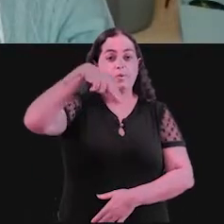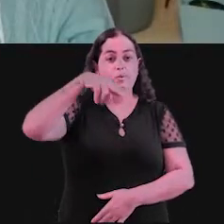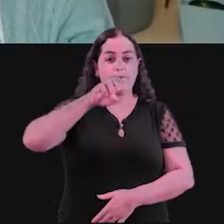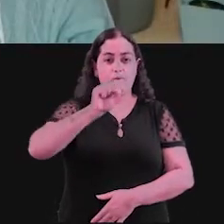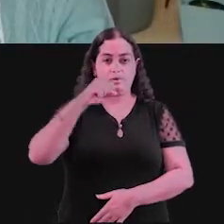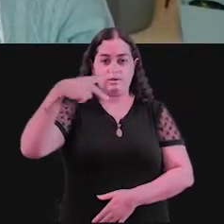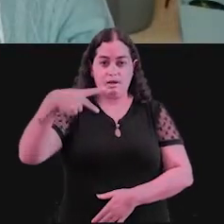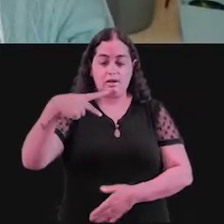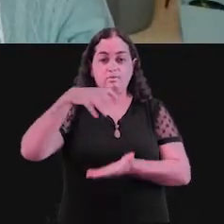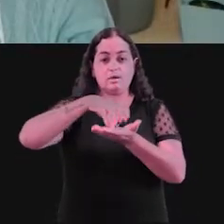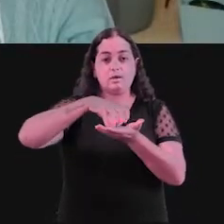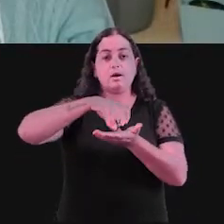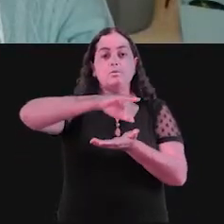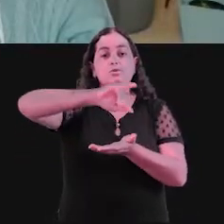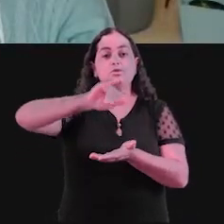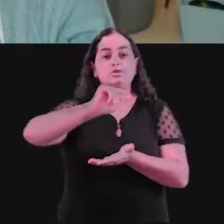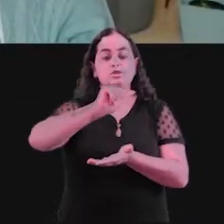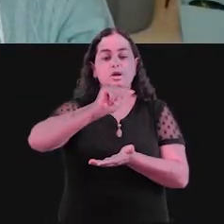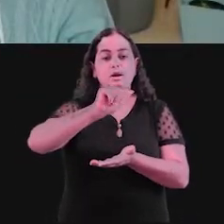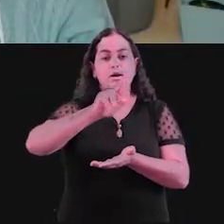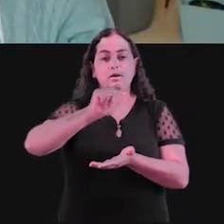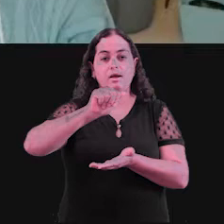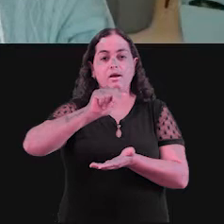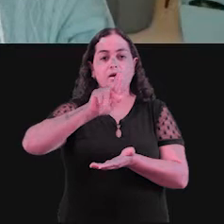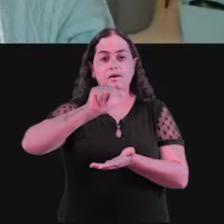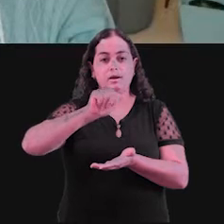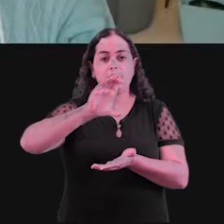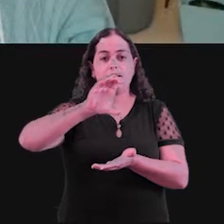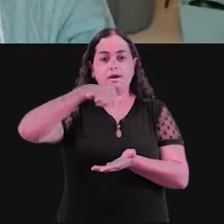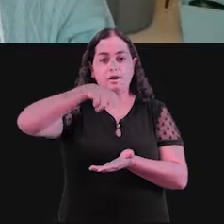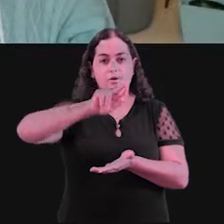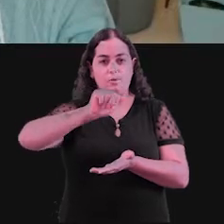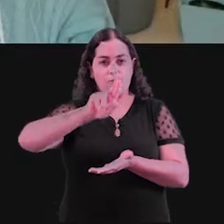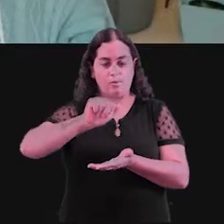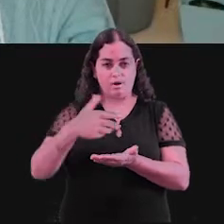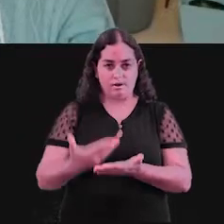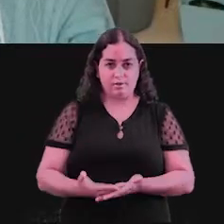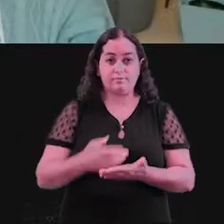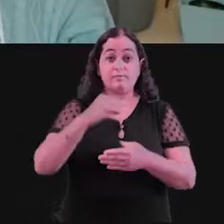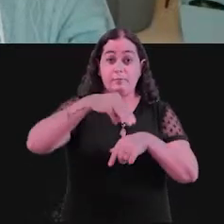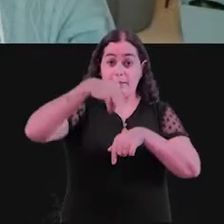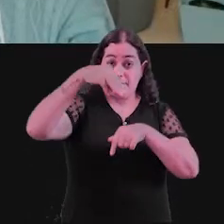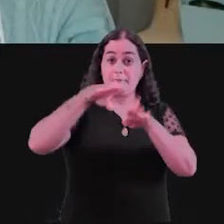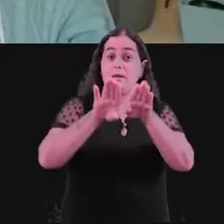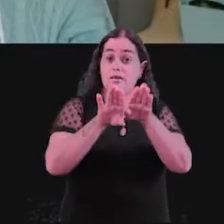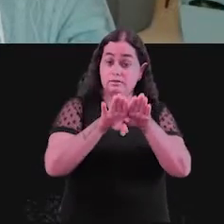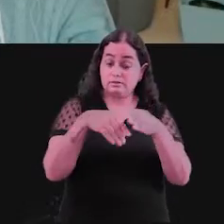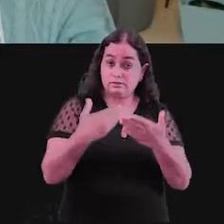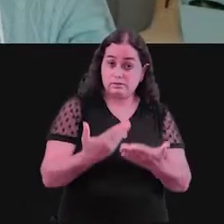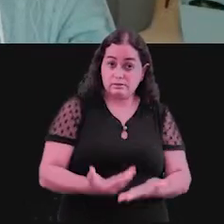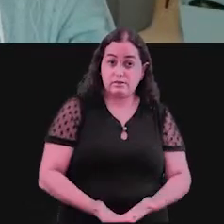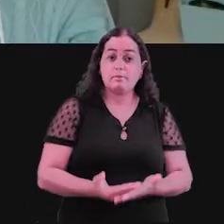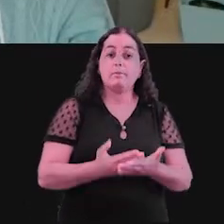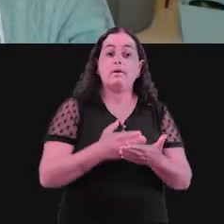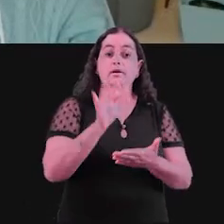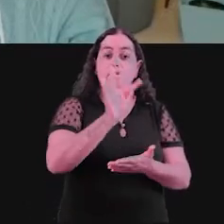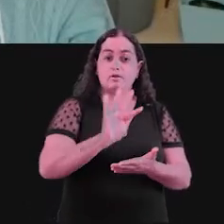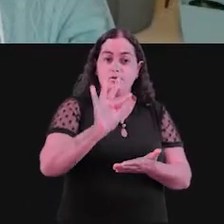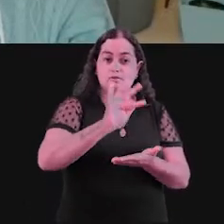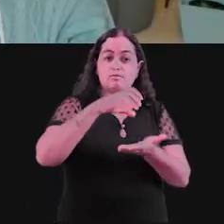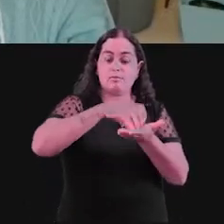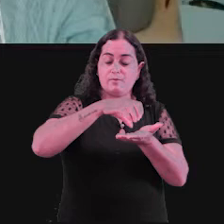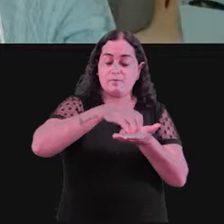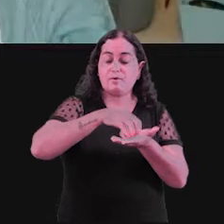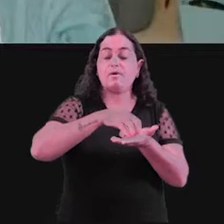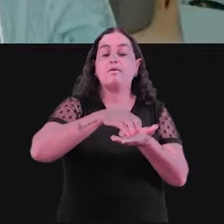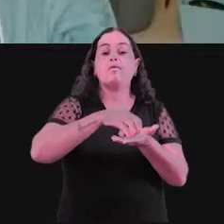a Unesp, campus de Araraquara. É mestre e doutora em Educação para a Ciência, também pela Unesp, Faculdade de